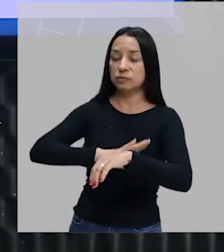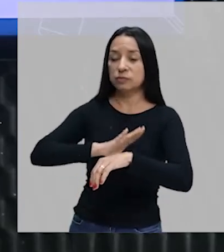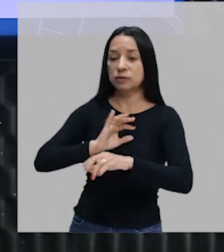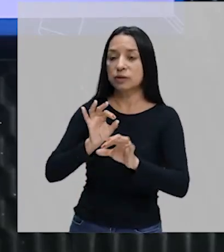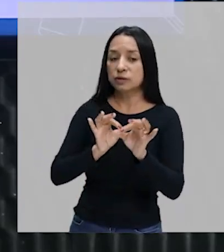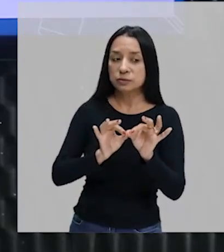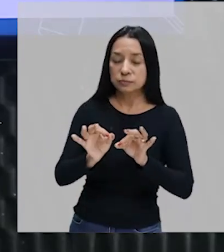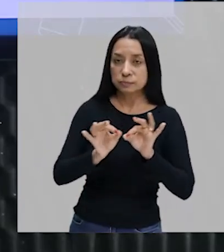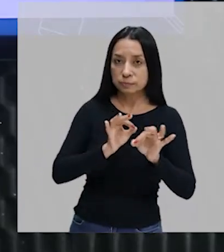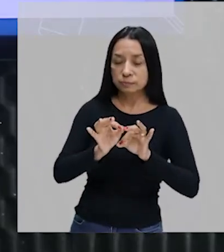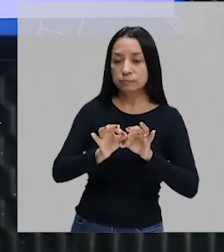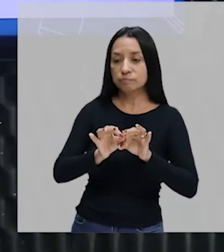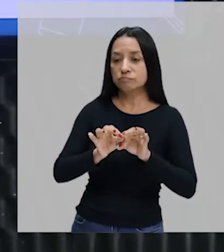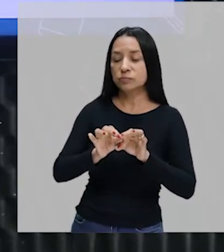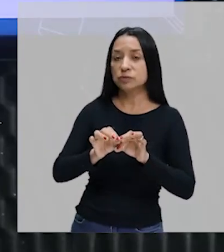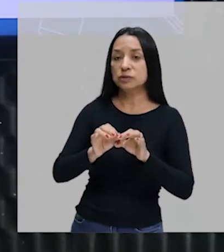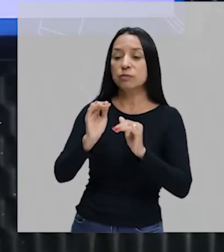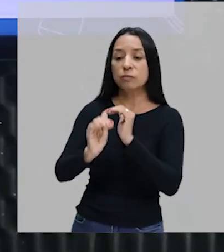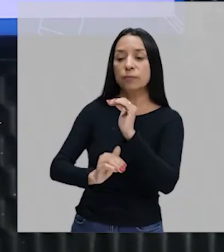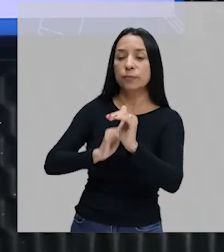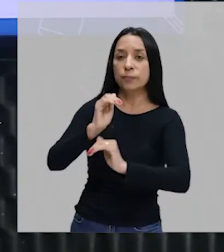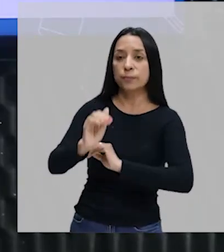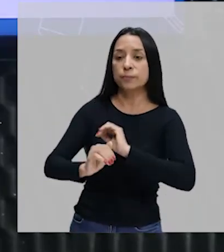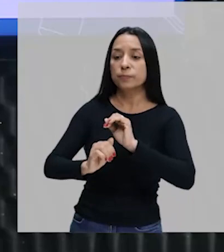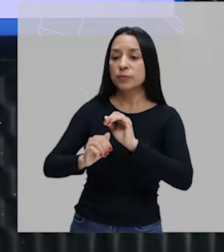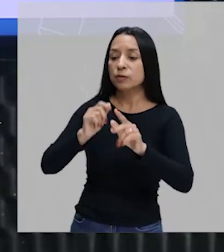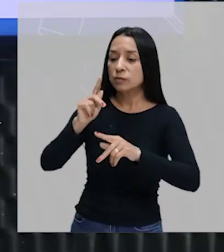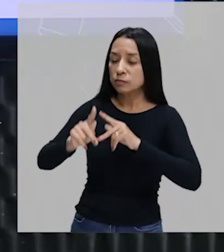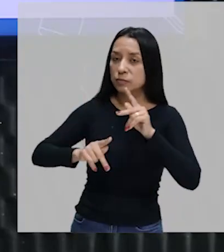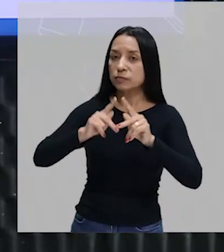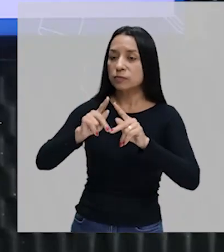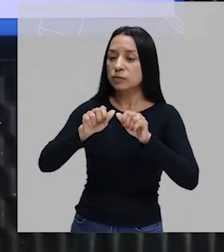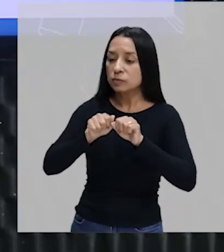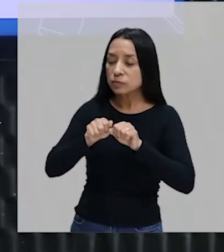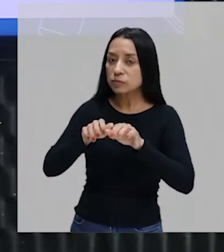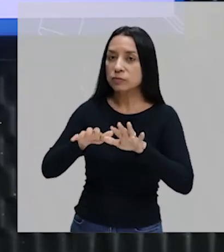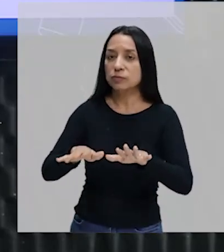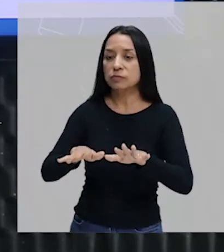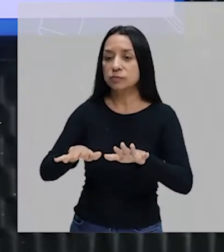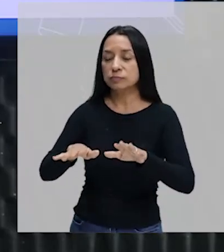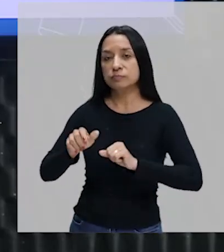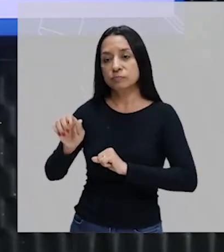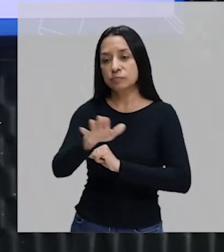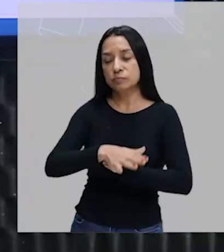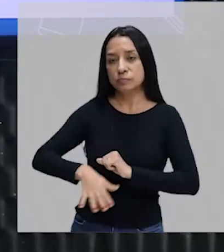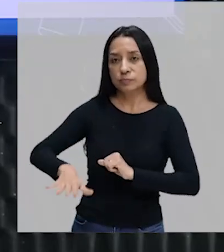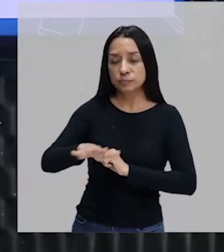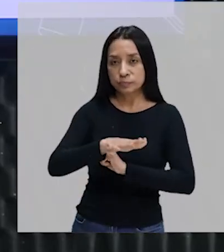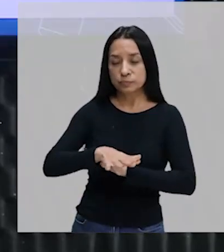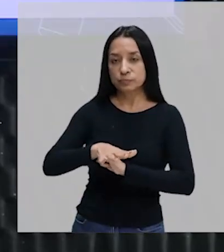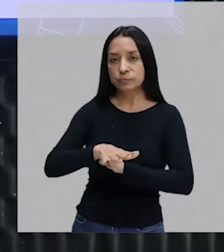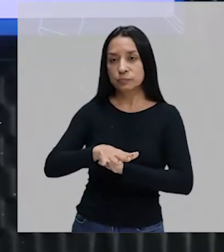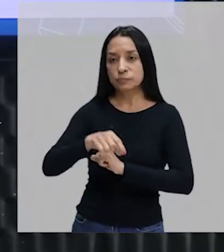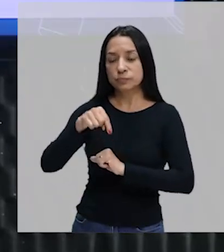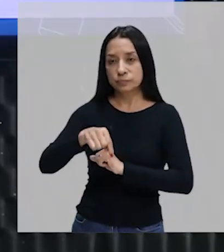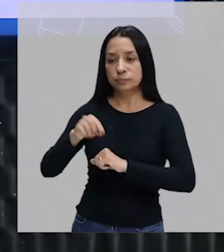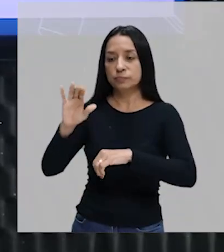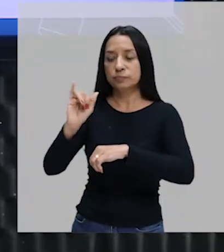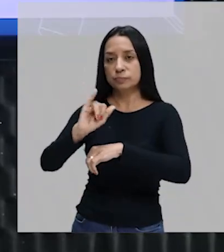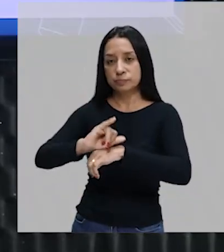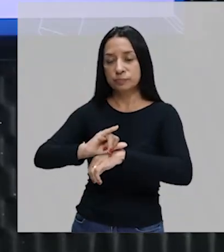de povoamento, ocupação ou a colonização do território da capitania do